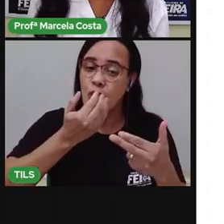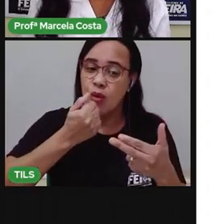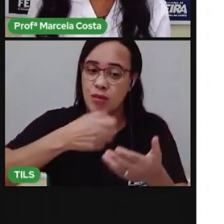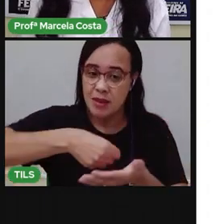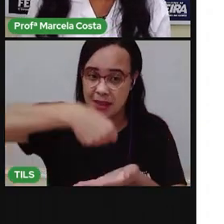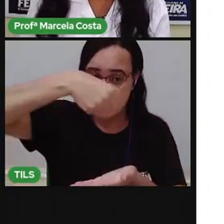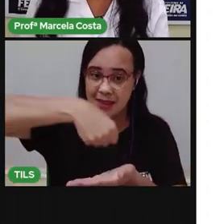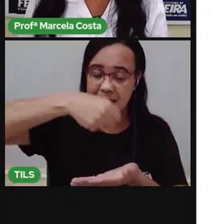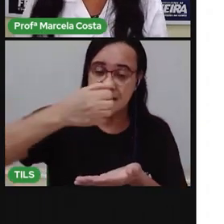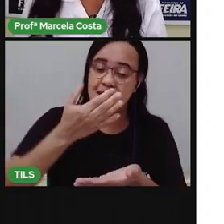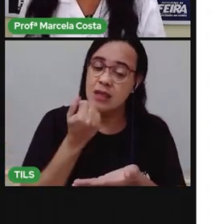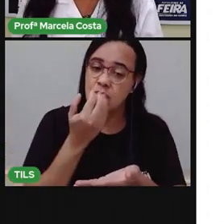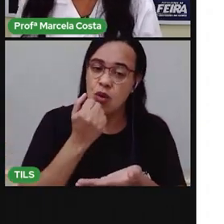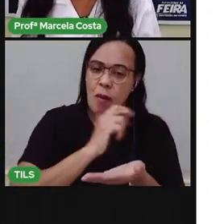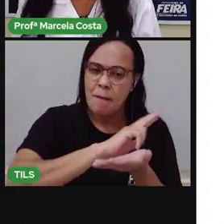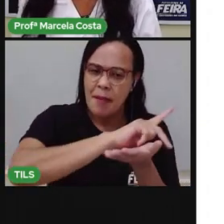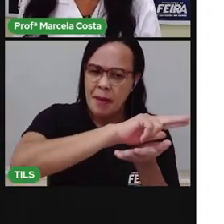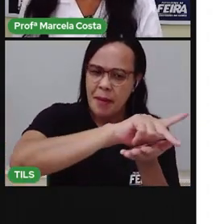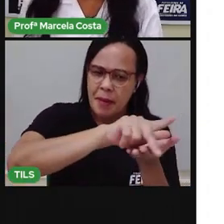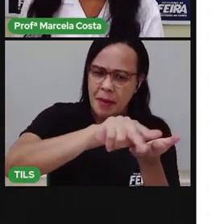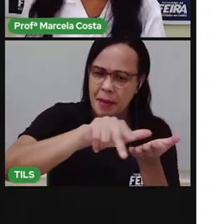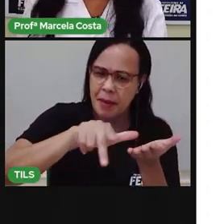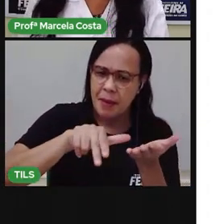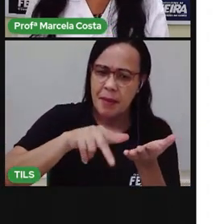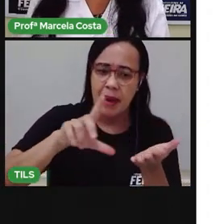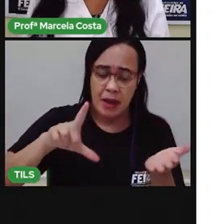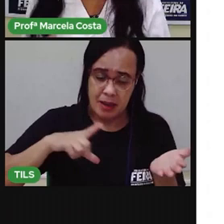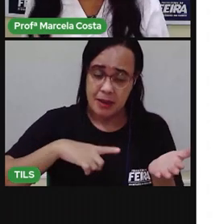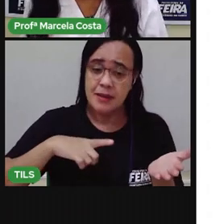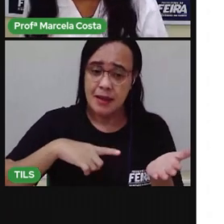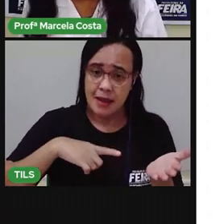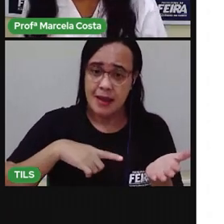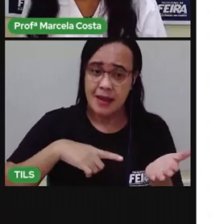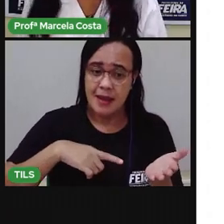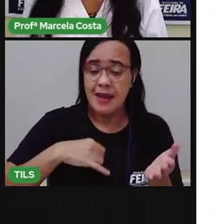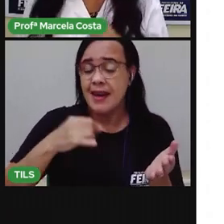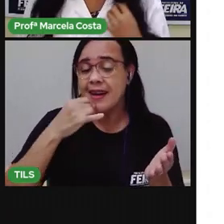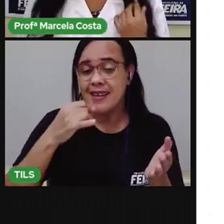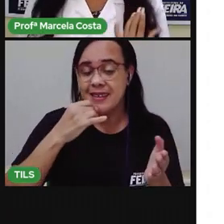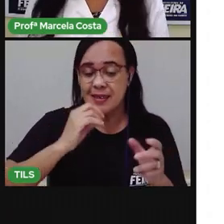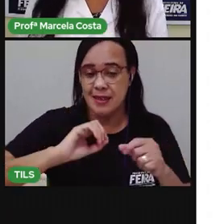Na cesta básica, a gente vai encontrar produtos como feijão,